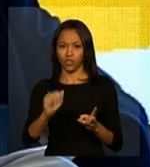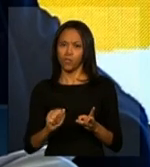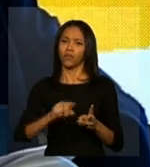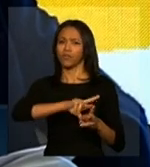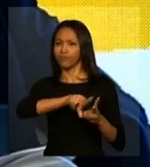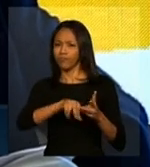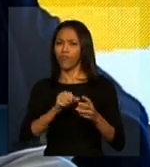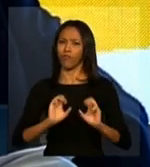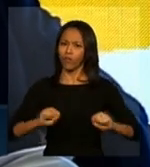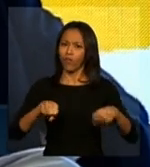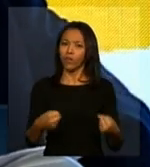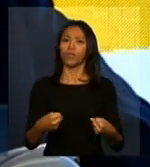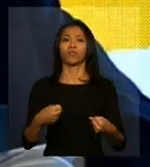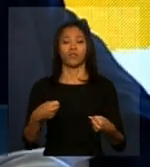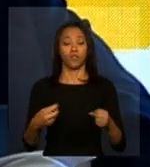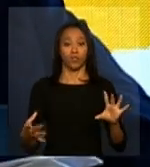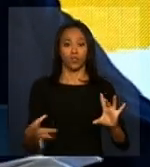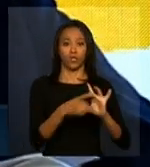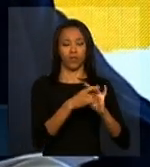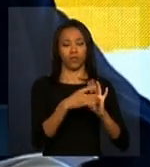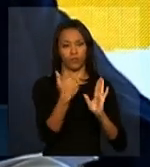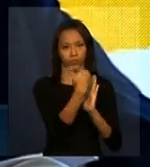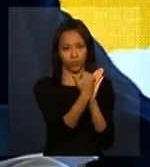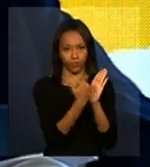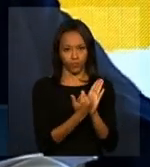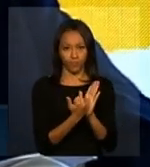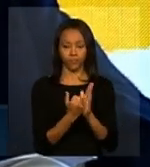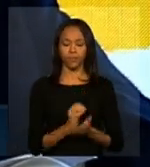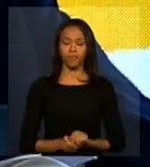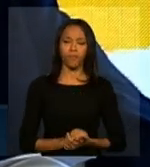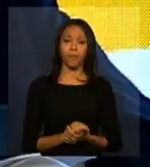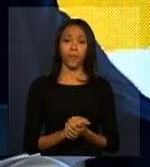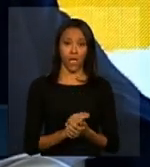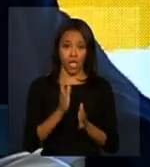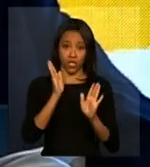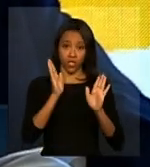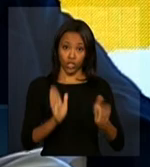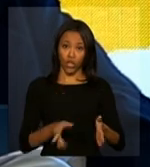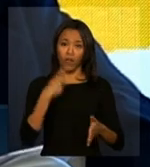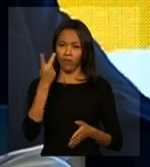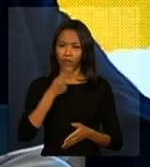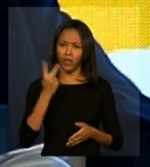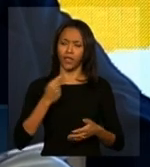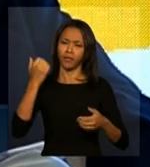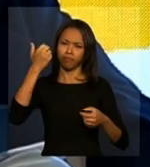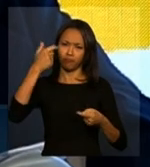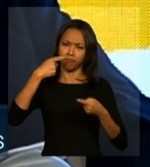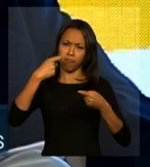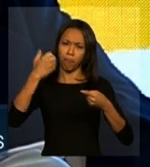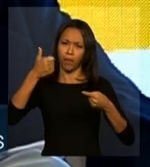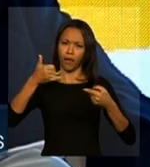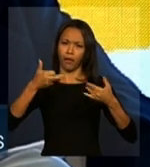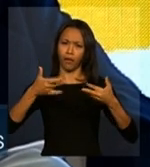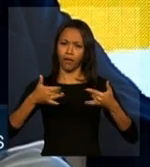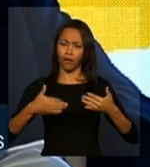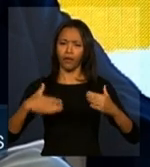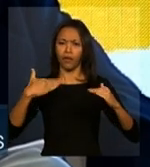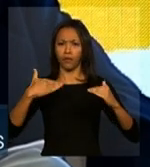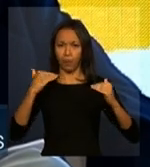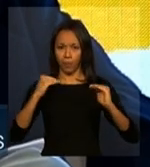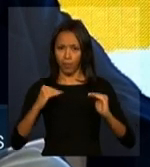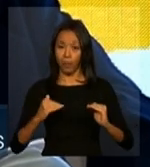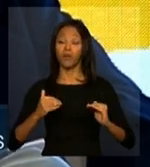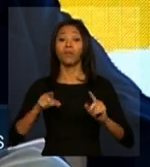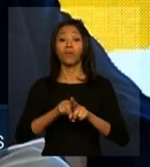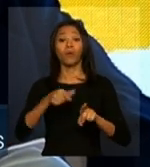do programa. Bem, esses itens que eu falei, entre tanto outros do Programa de Aquisição de